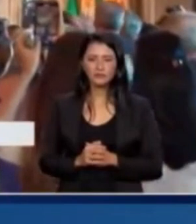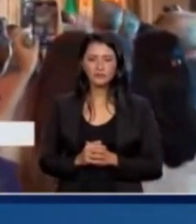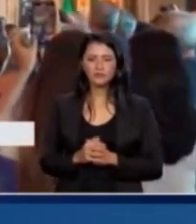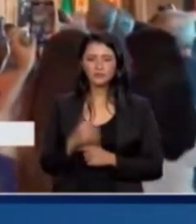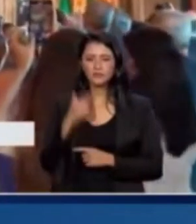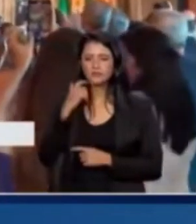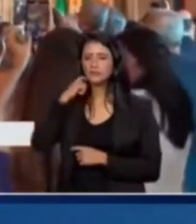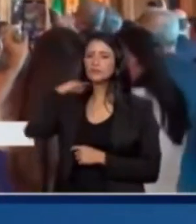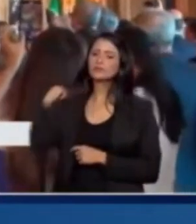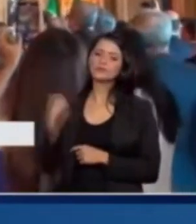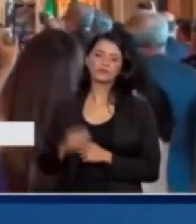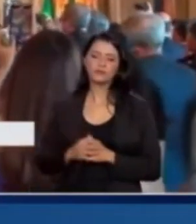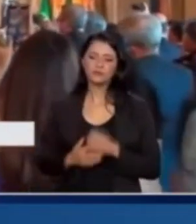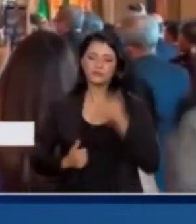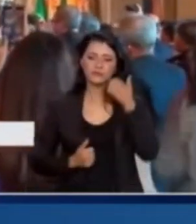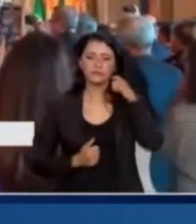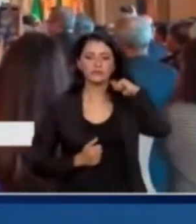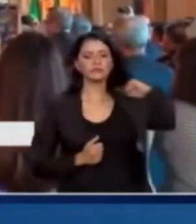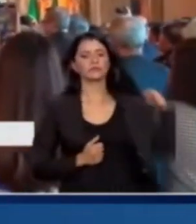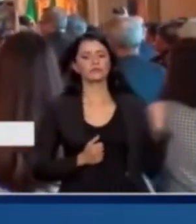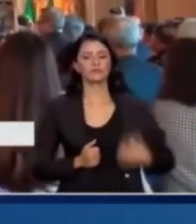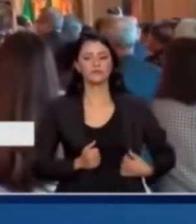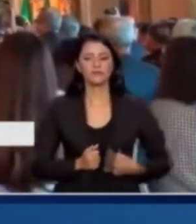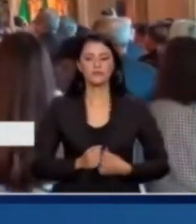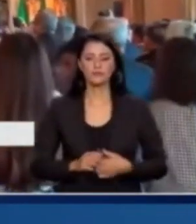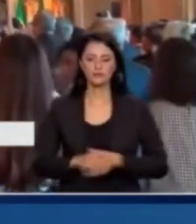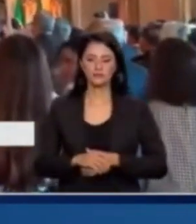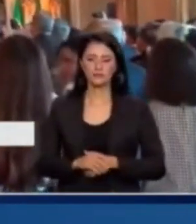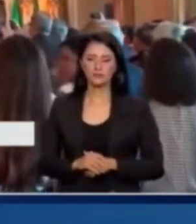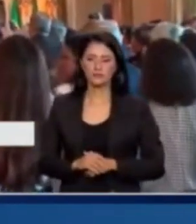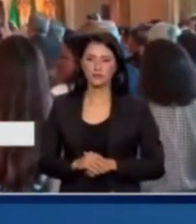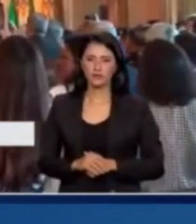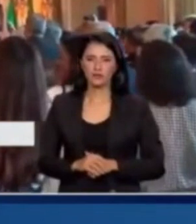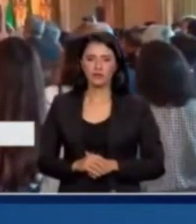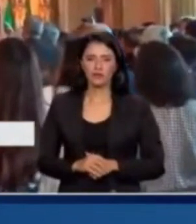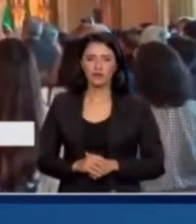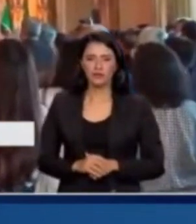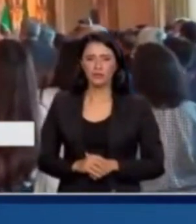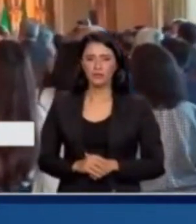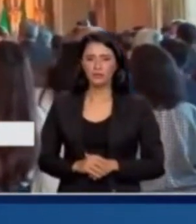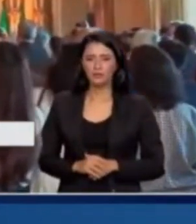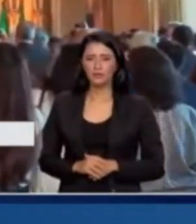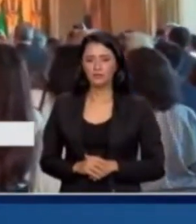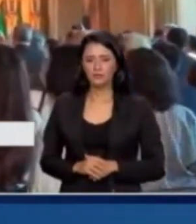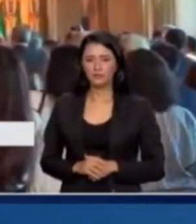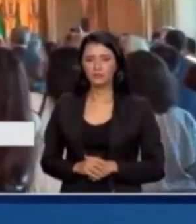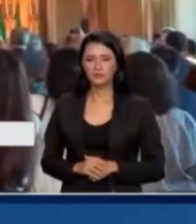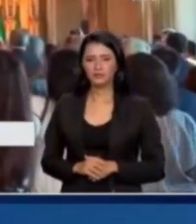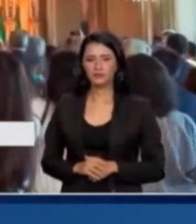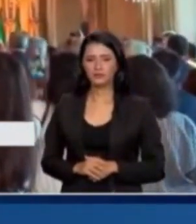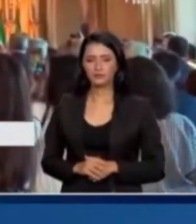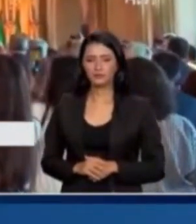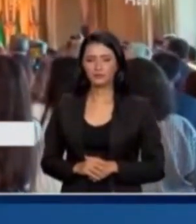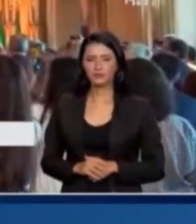dia", né? Você que inventou a tristeza, ora, faça a fineza de desinventar. Então, assim, eu estou dando isso como